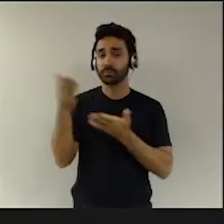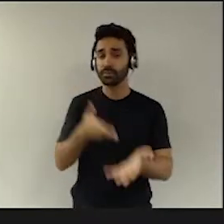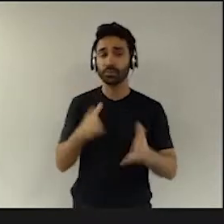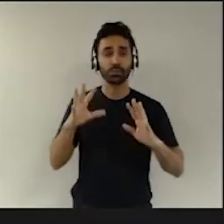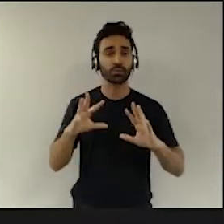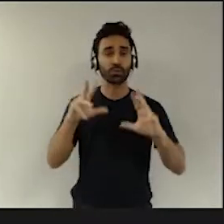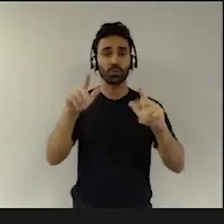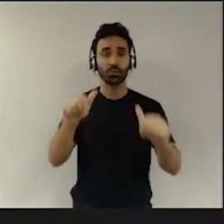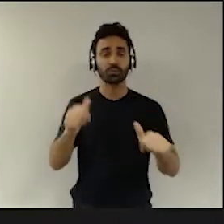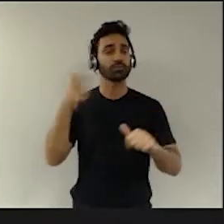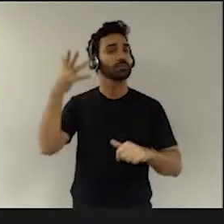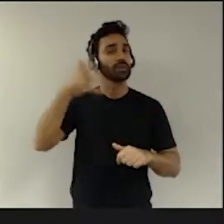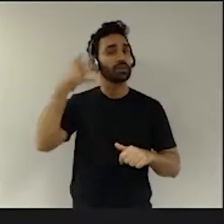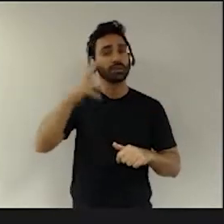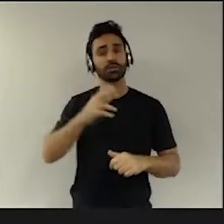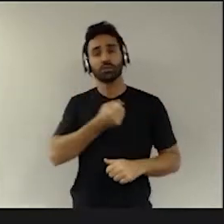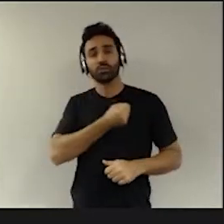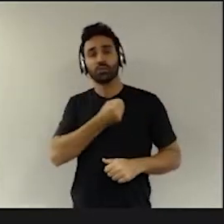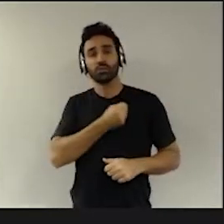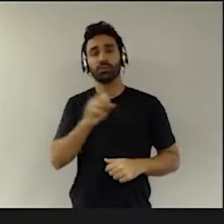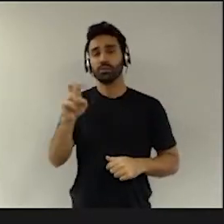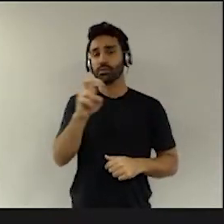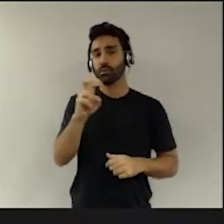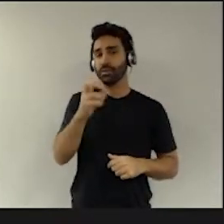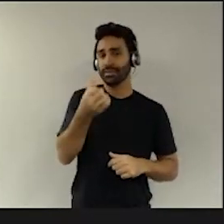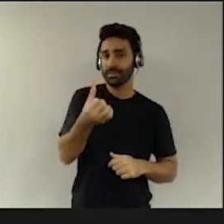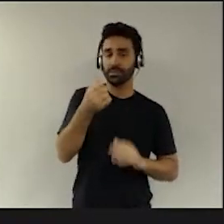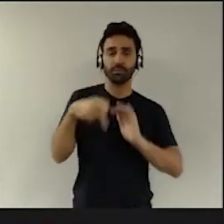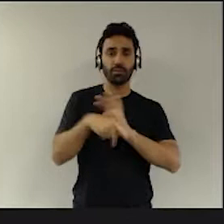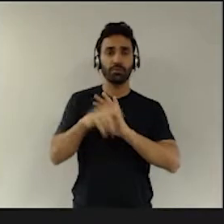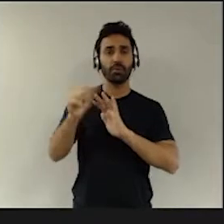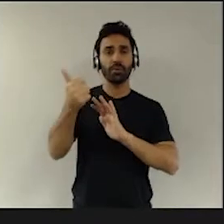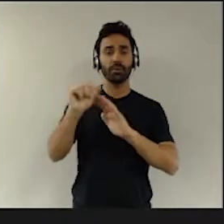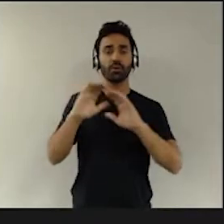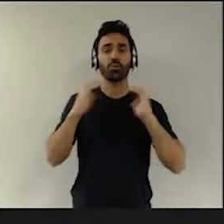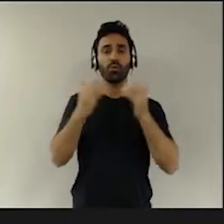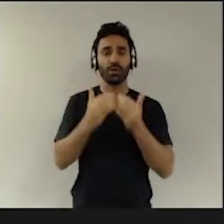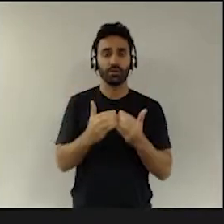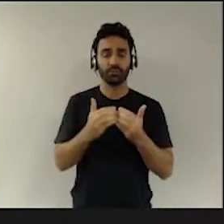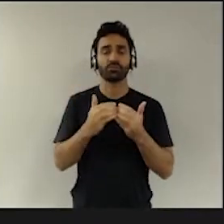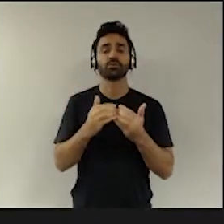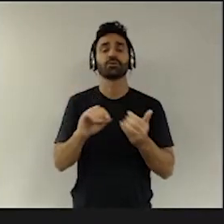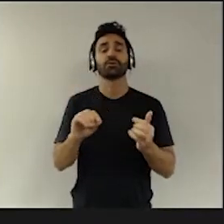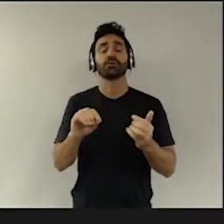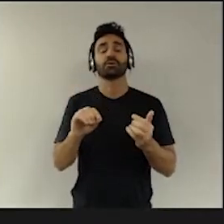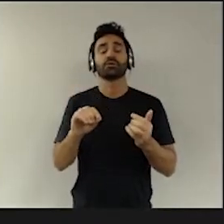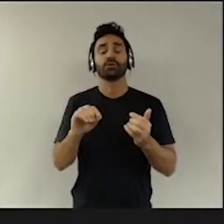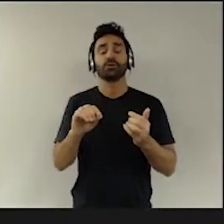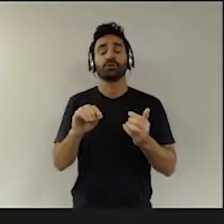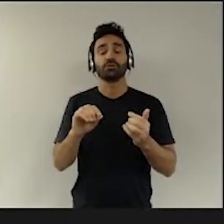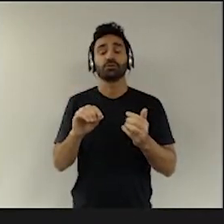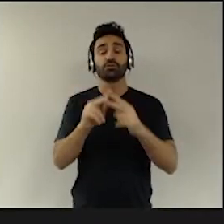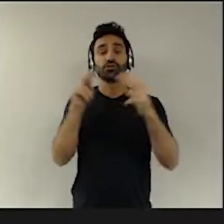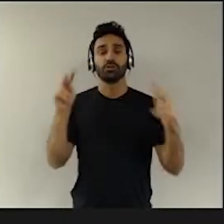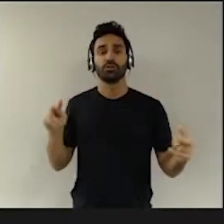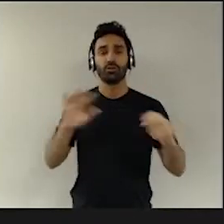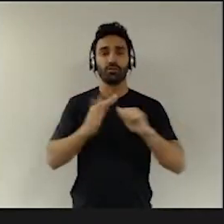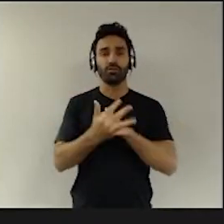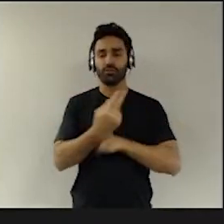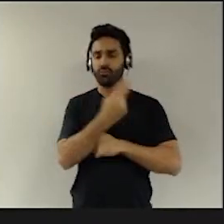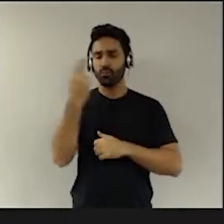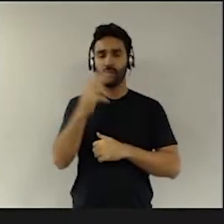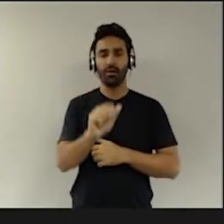todos ao painel número 56 do primeiro Congresso Digital Covid-19. Meu nome é